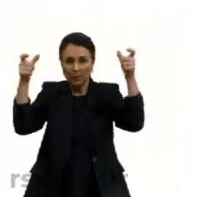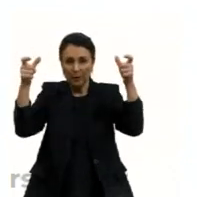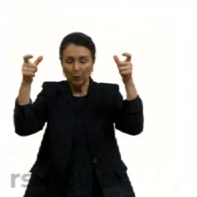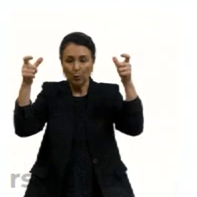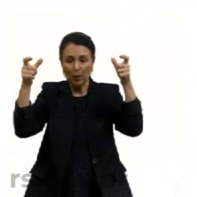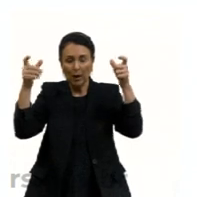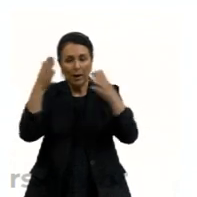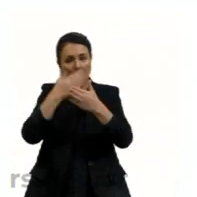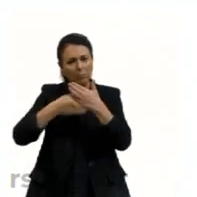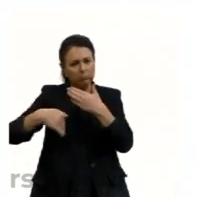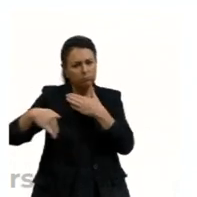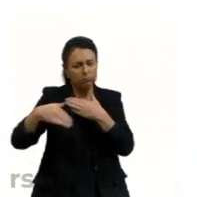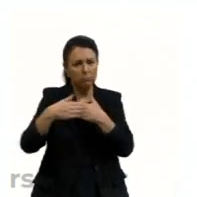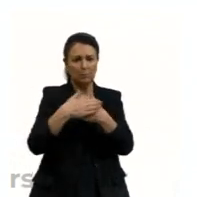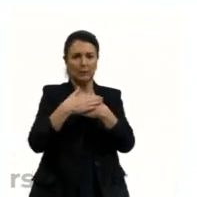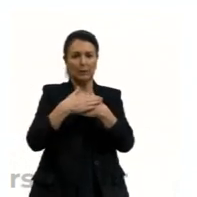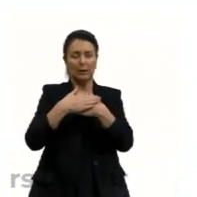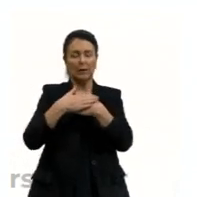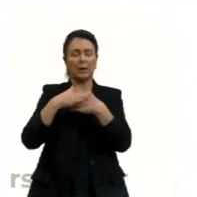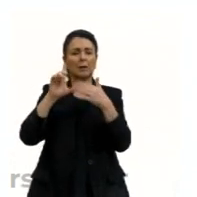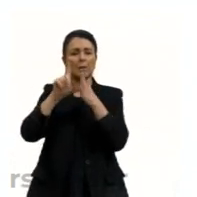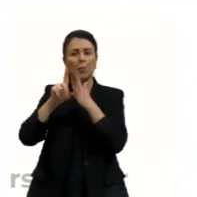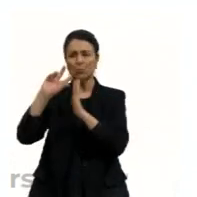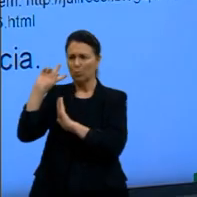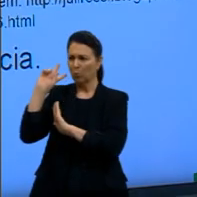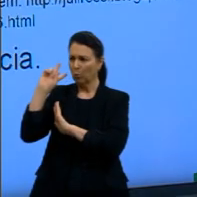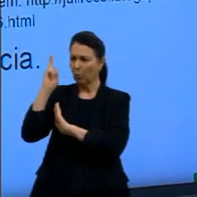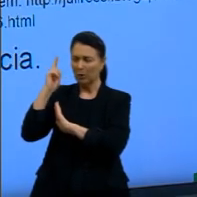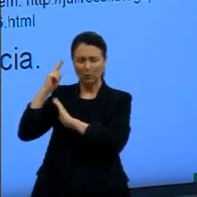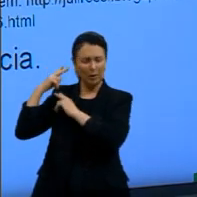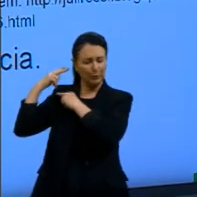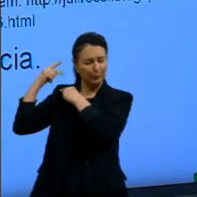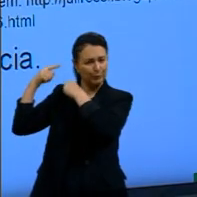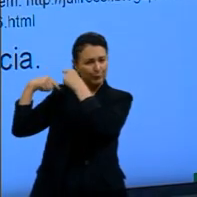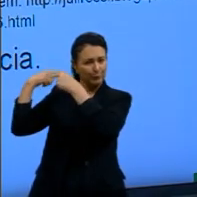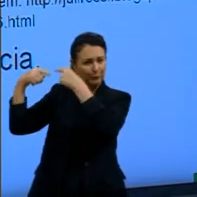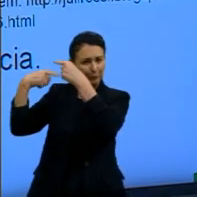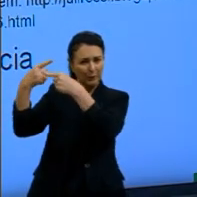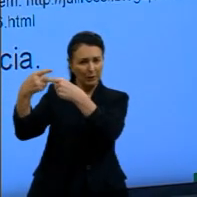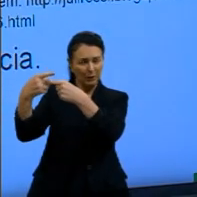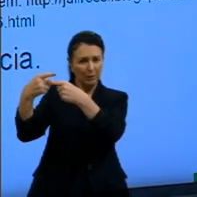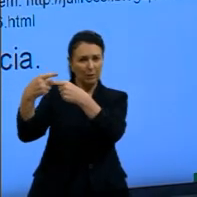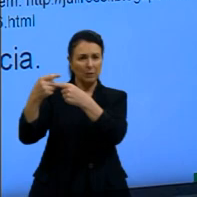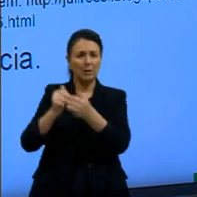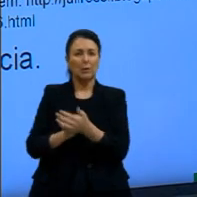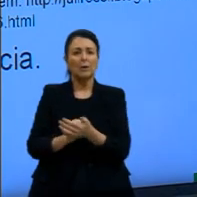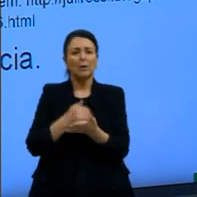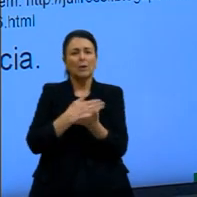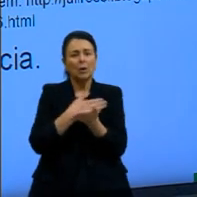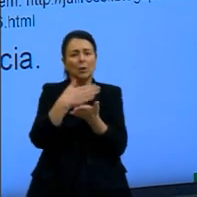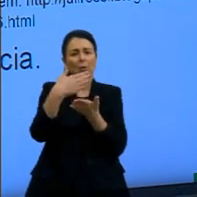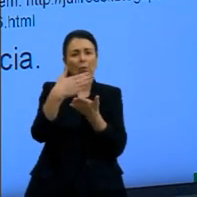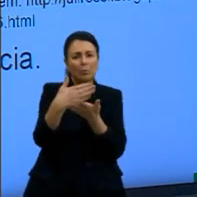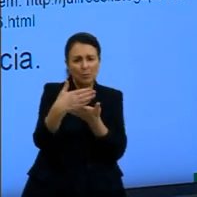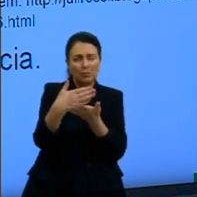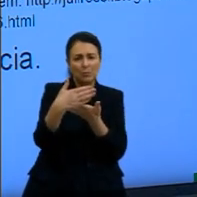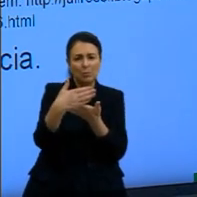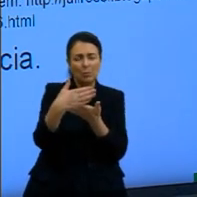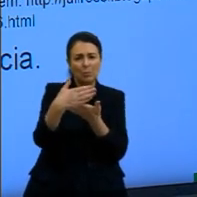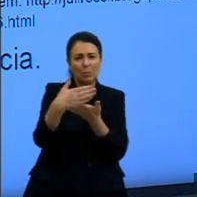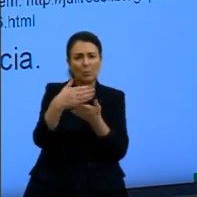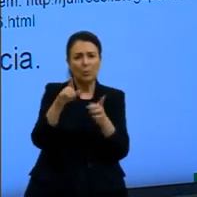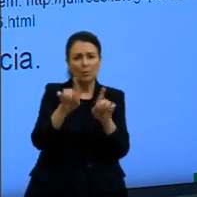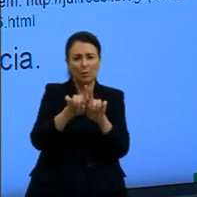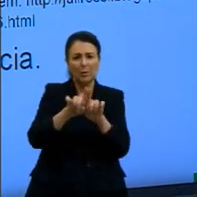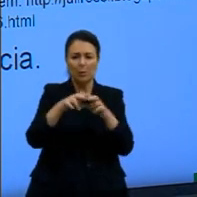conhecimento era totalizante e no decorrer da história a partir do do trivial quadrivio esses esses